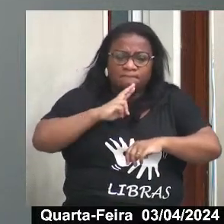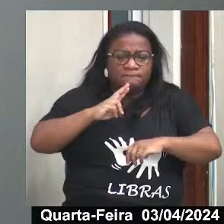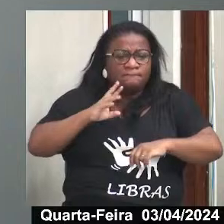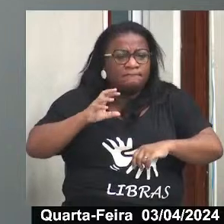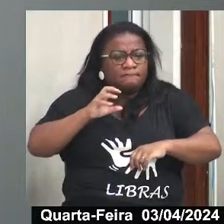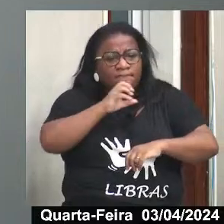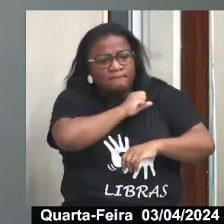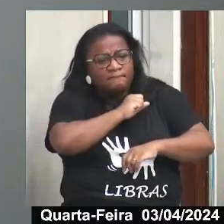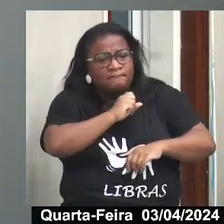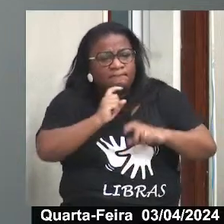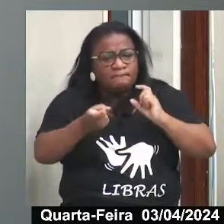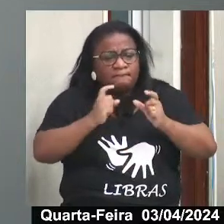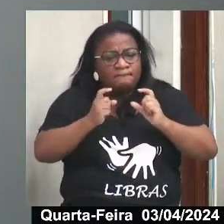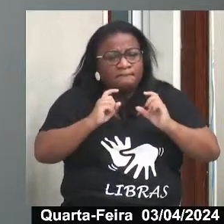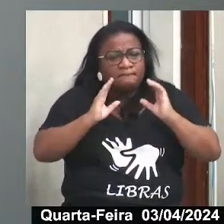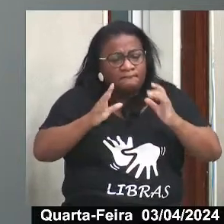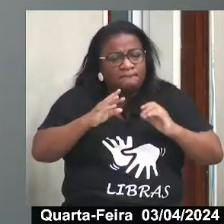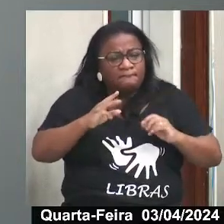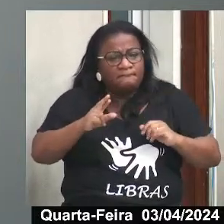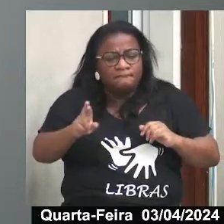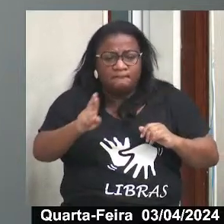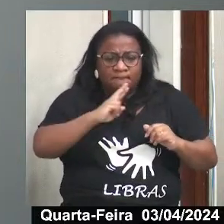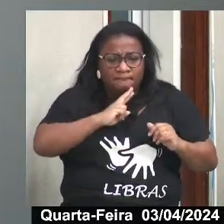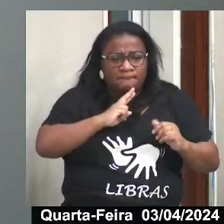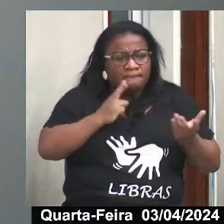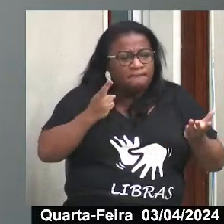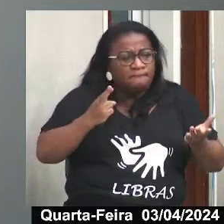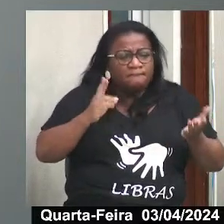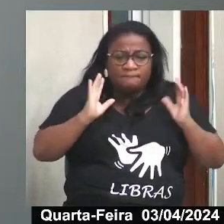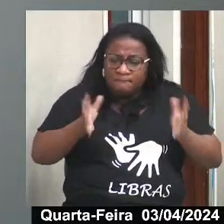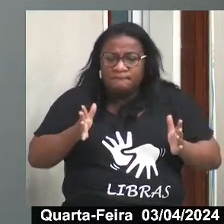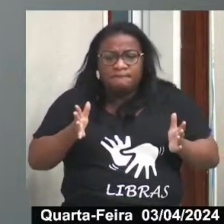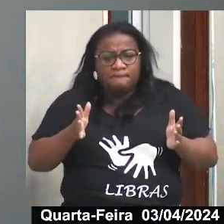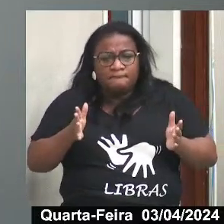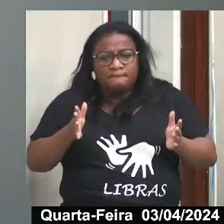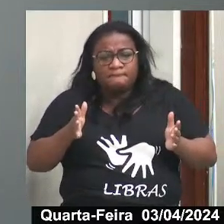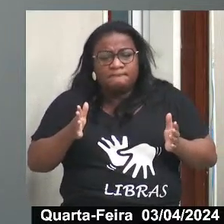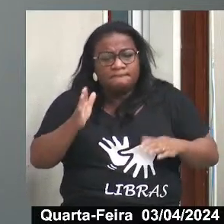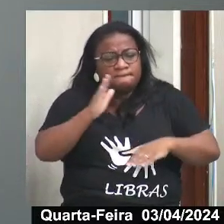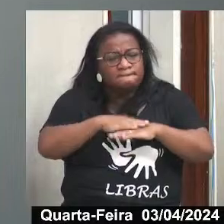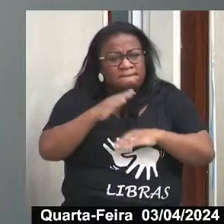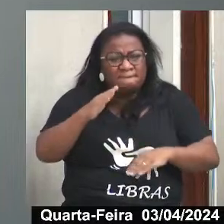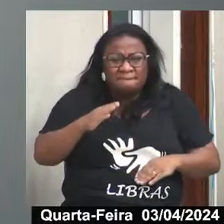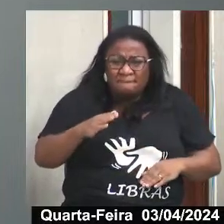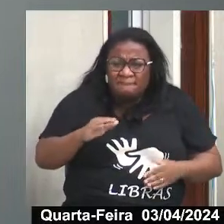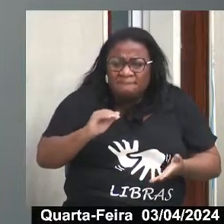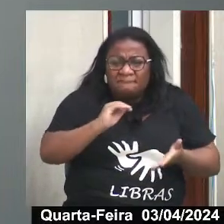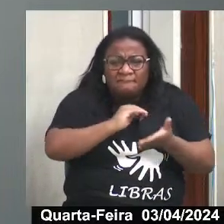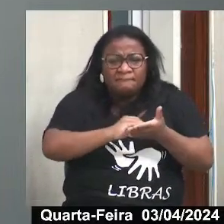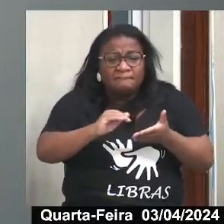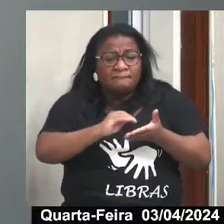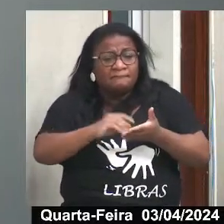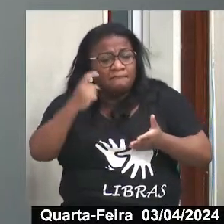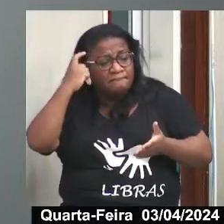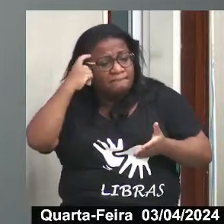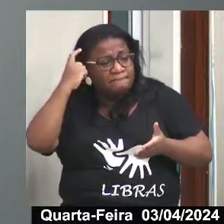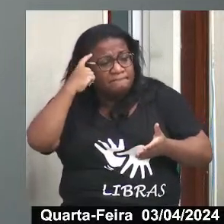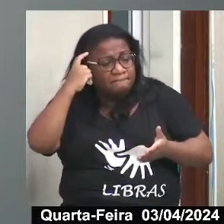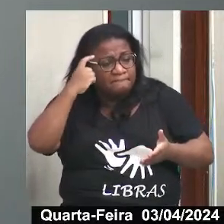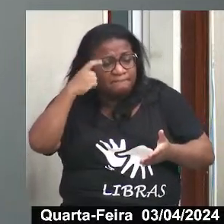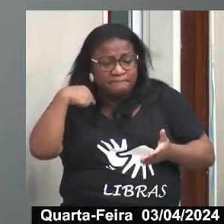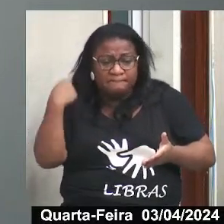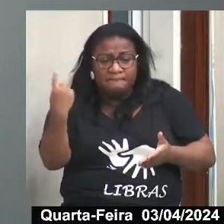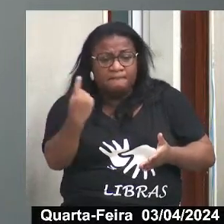retornou imediatamente: olha, estou em reunião, mas eu já vou retornar para o senhor, já me deu uma resposta. E tem secretários que ele acha que a gente